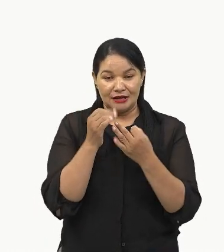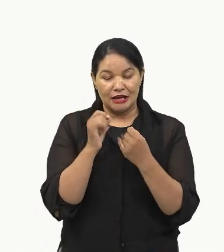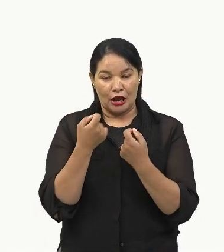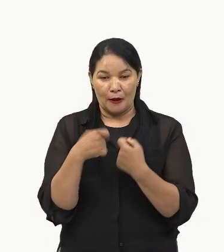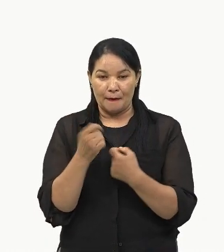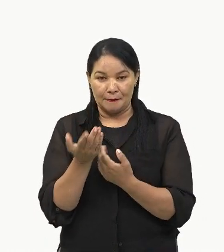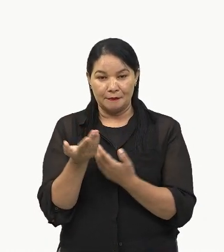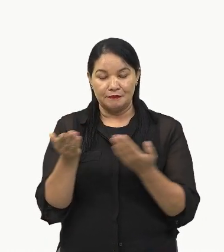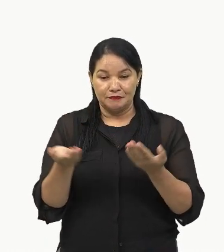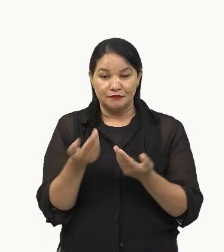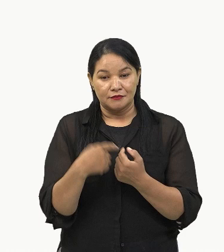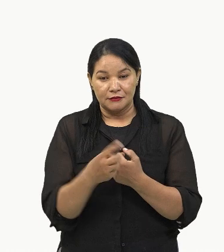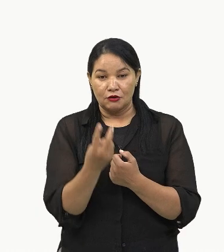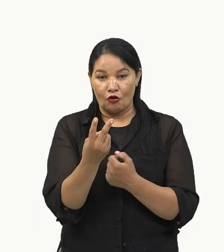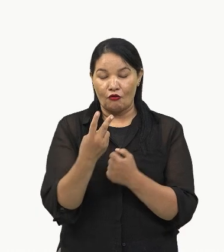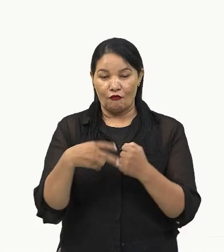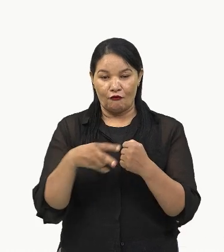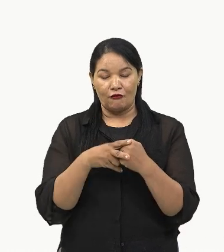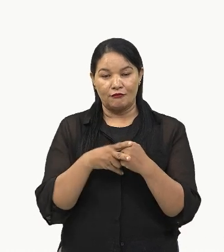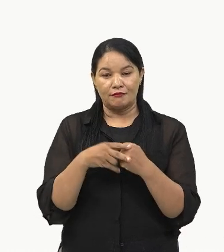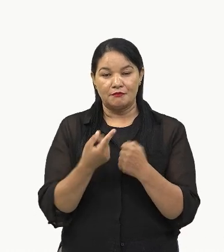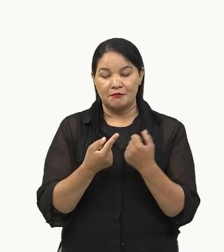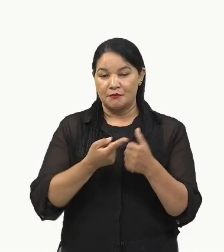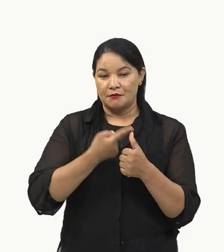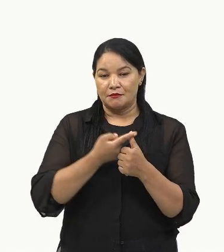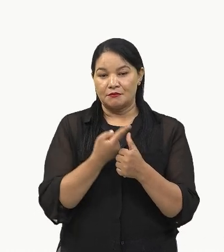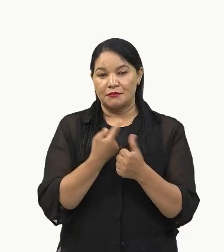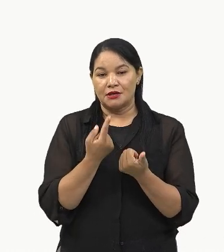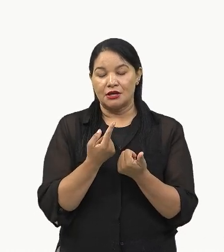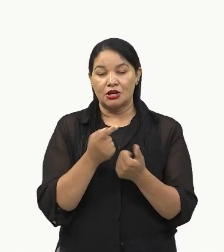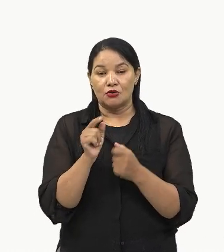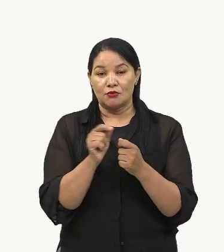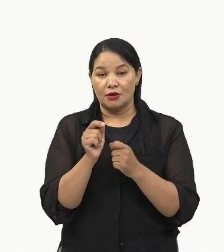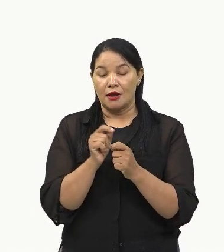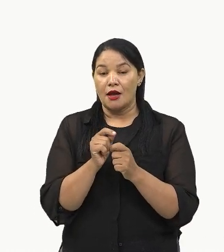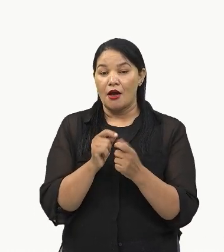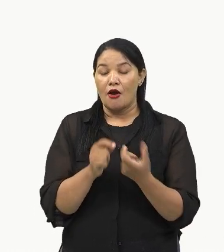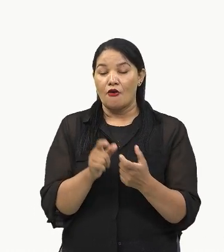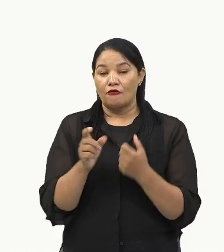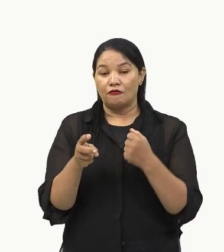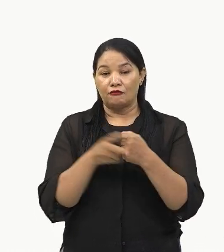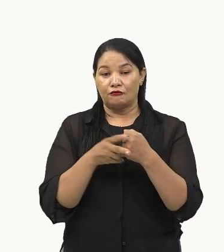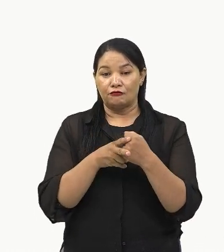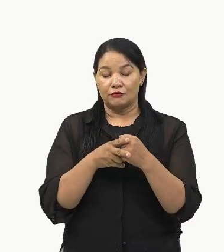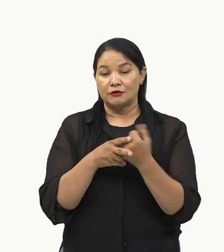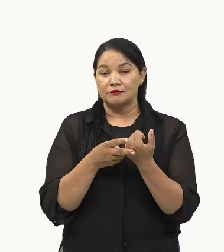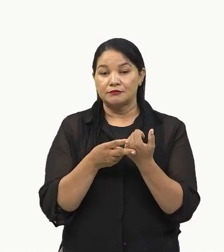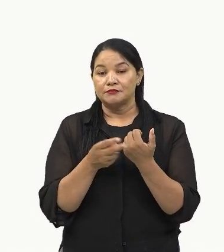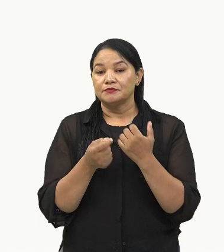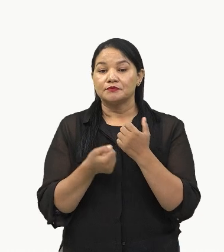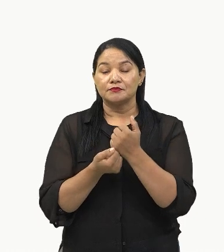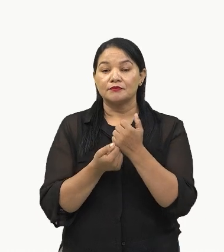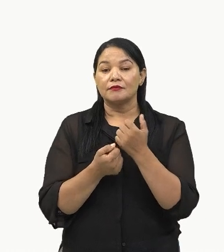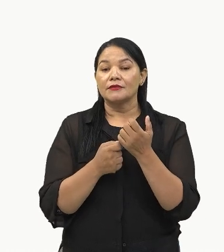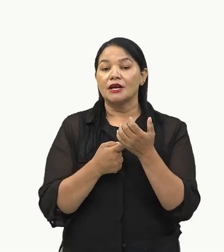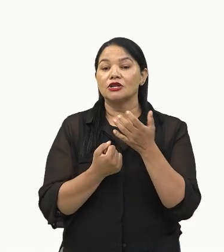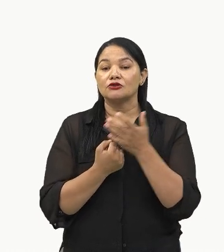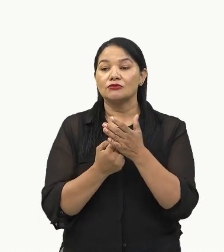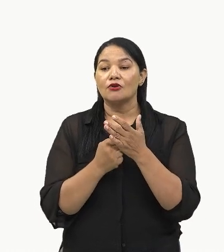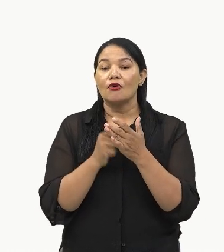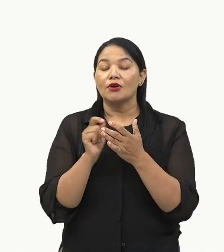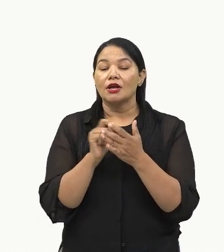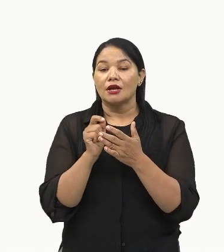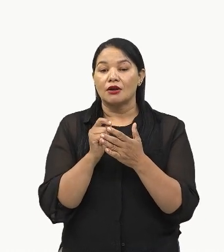dois verbos. O primeiro verbo, que é o verbo auxiliar, o verbo haber, ele é conjugado no presente,